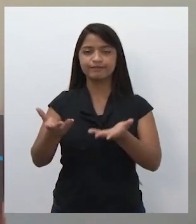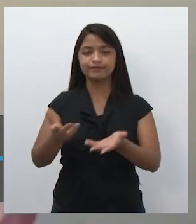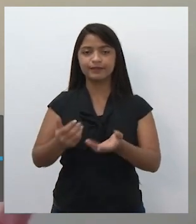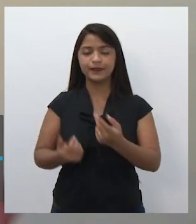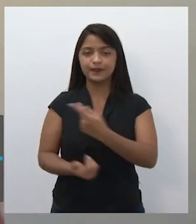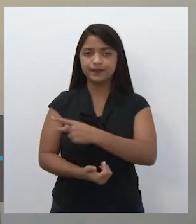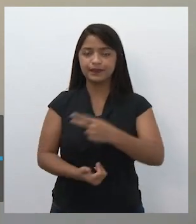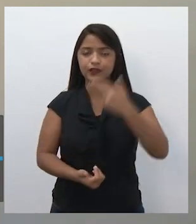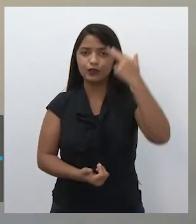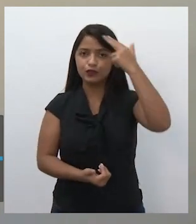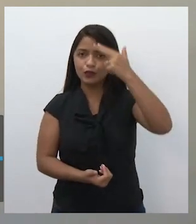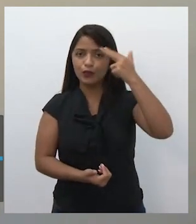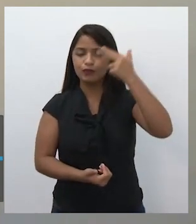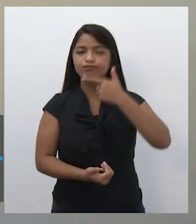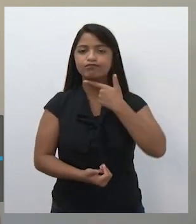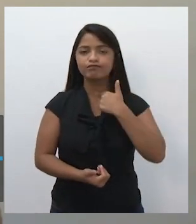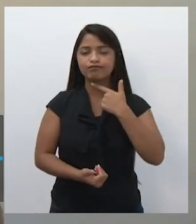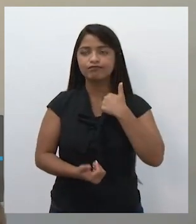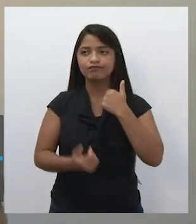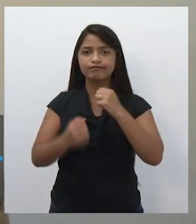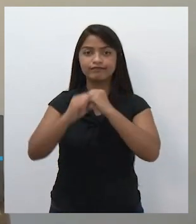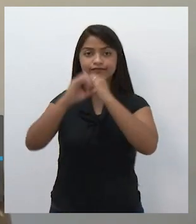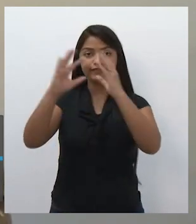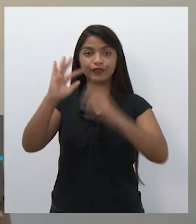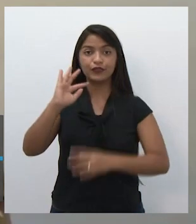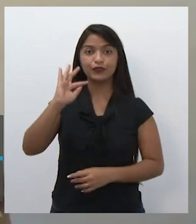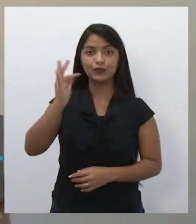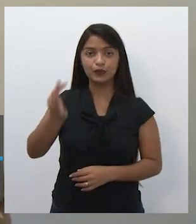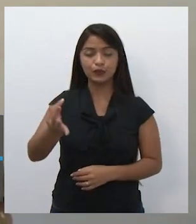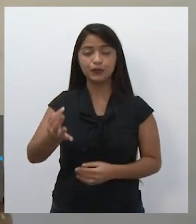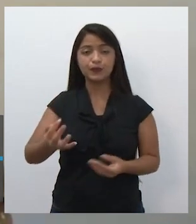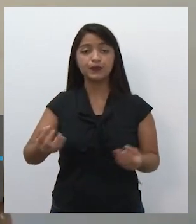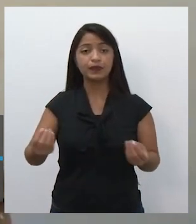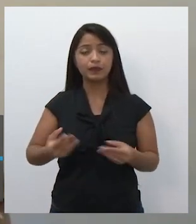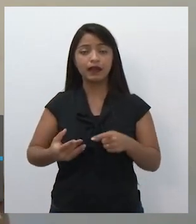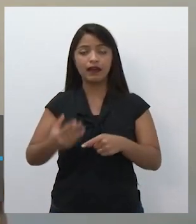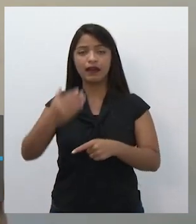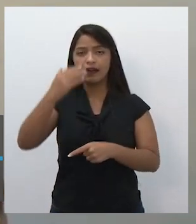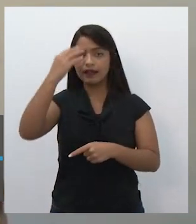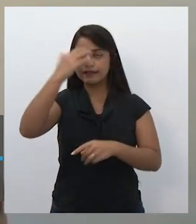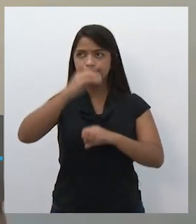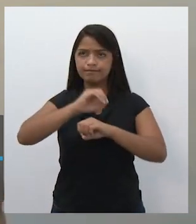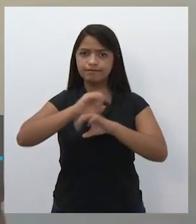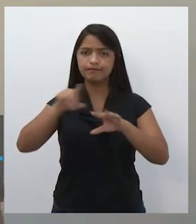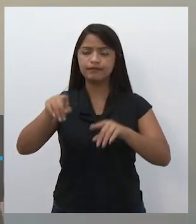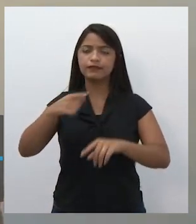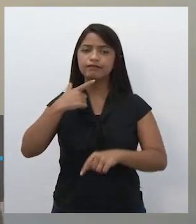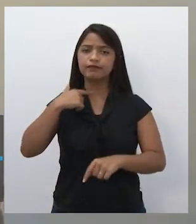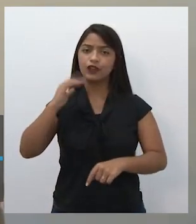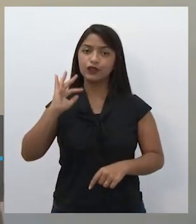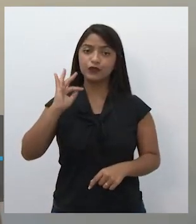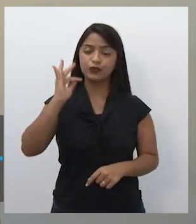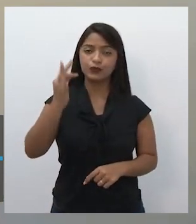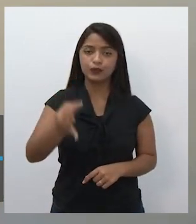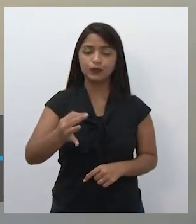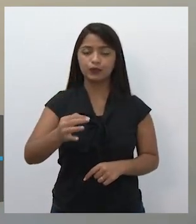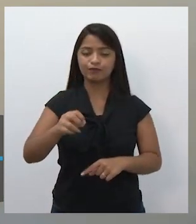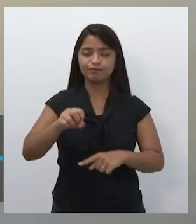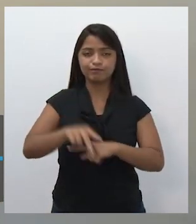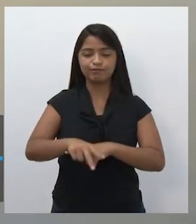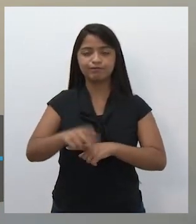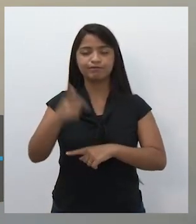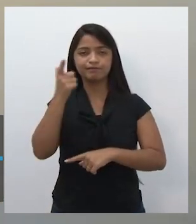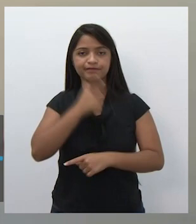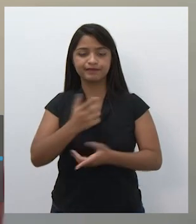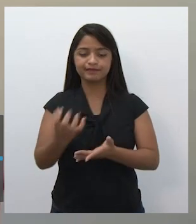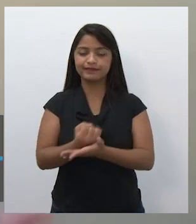o sonho para que ele entenda aonde ele quer chegar, quem ele quer ser, né? E